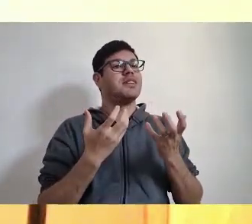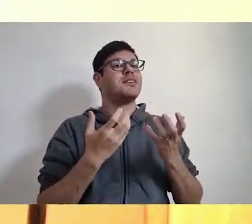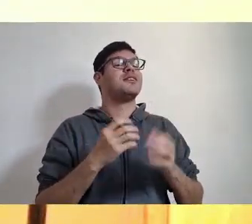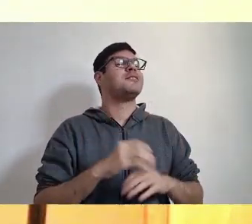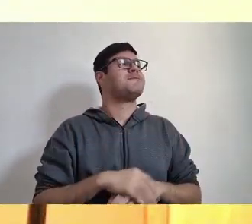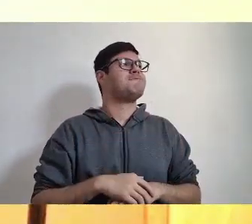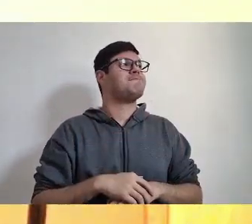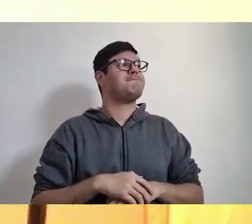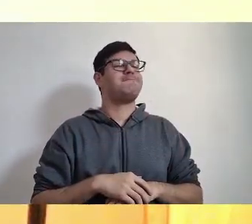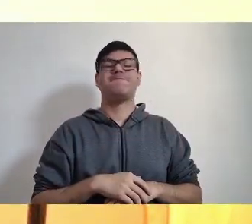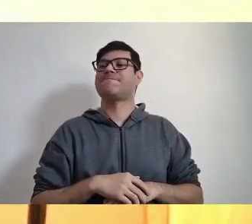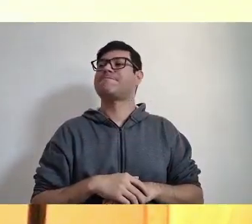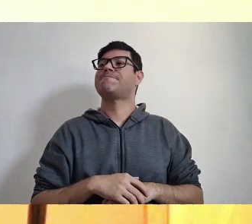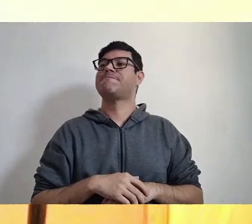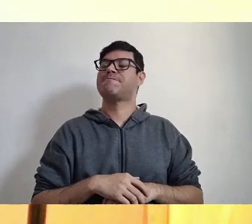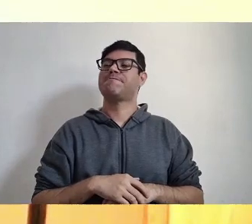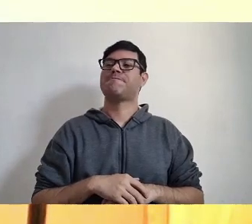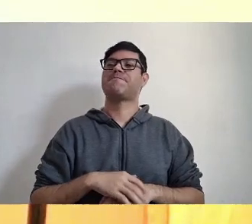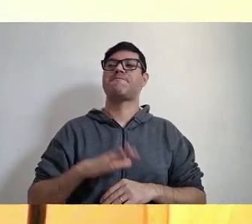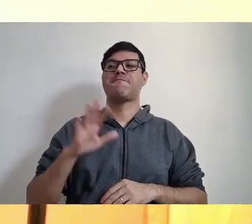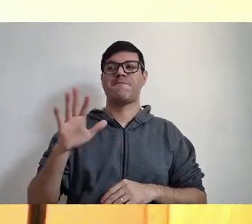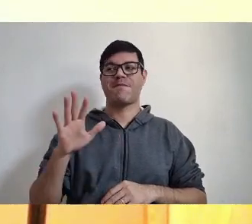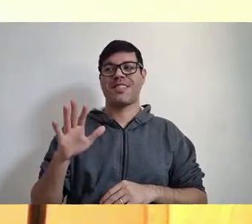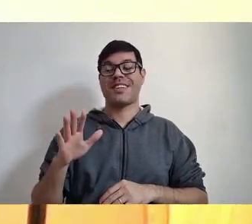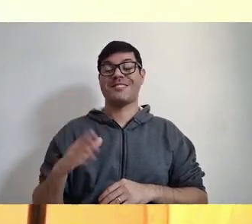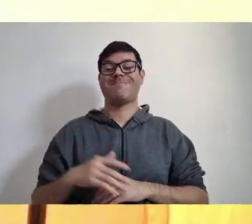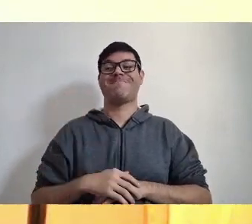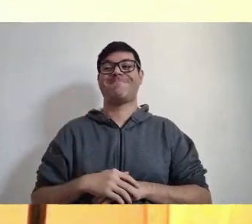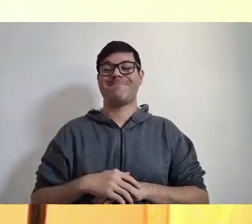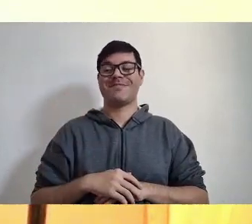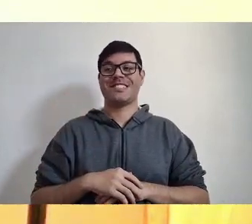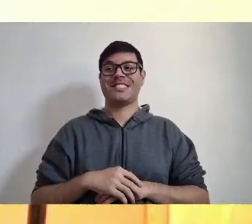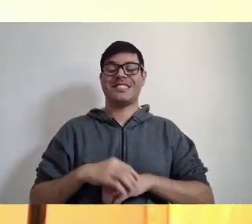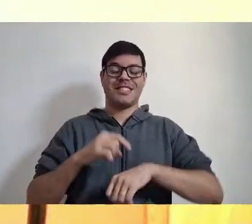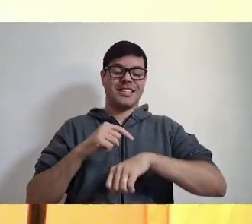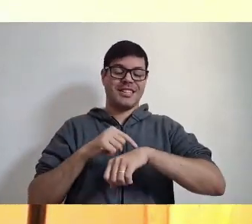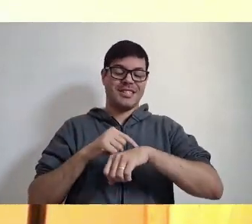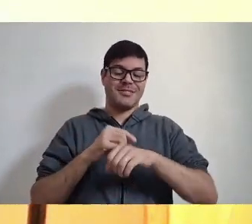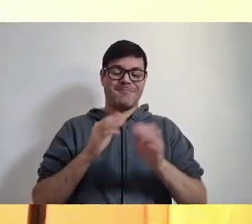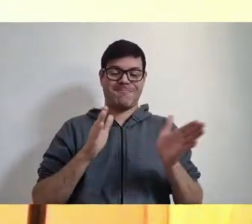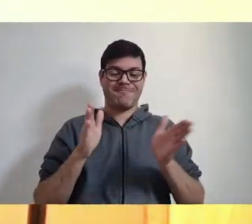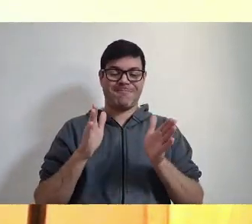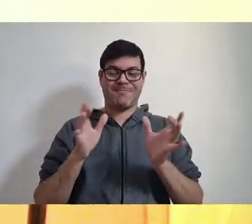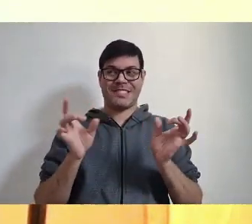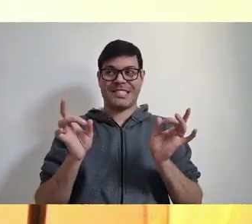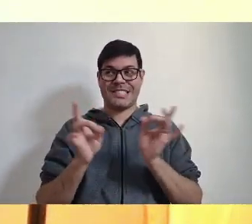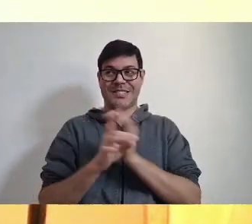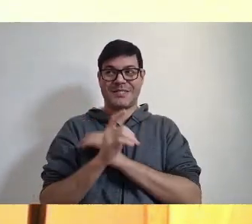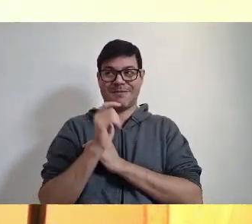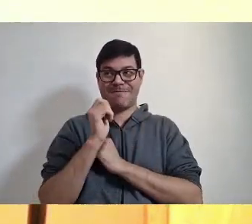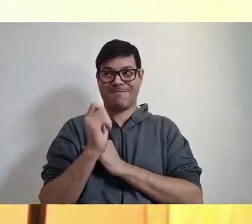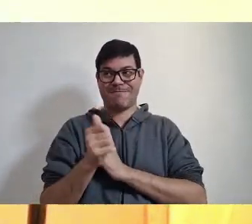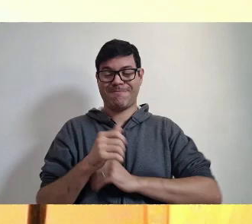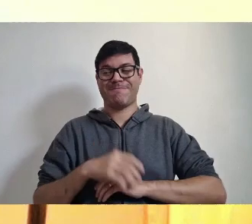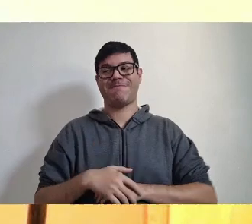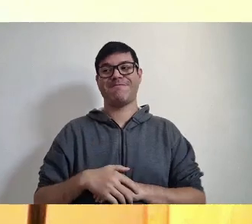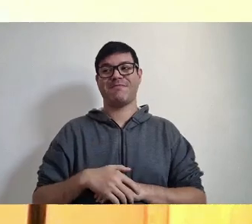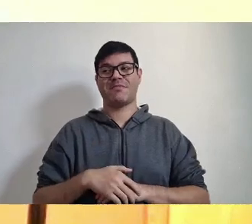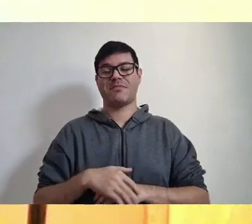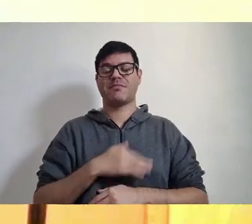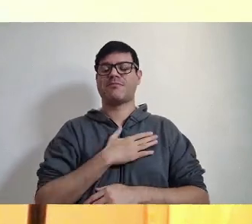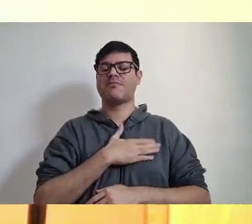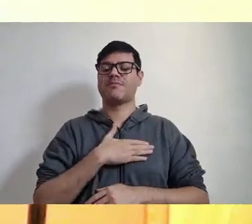olha, já conversamos bastante. Pena que a gente tem um tempo aí, né? Mas foi muito